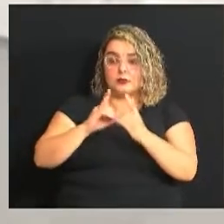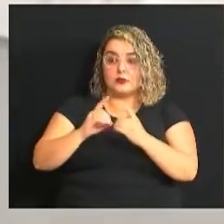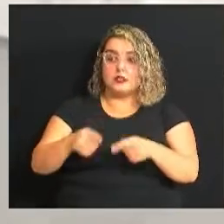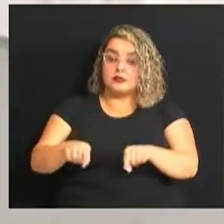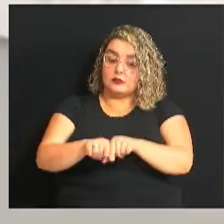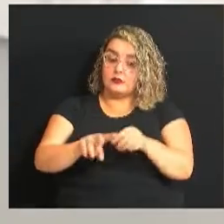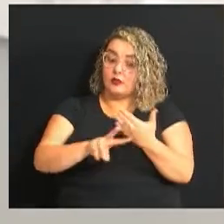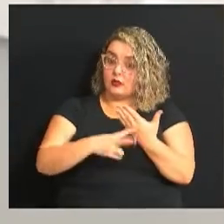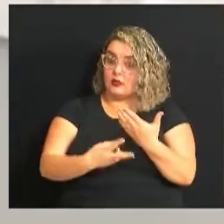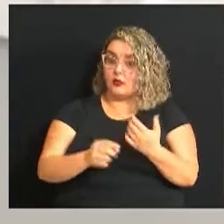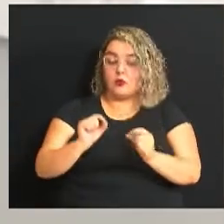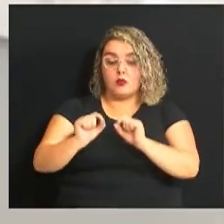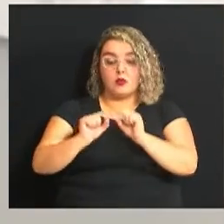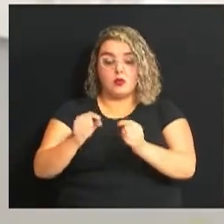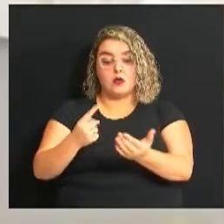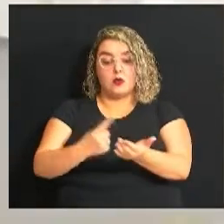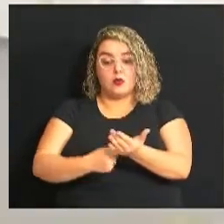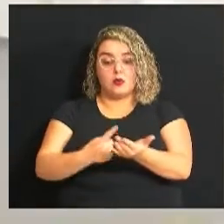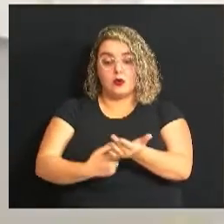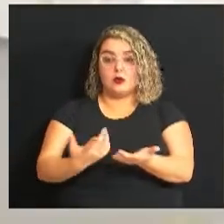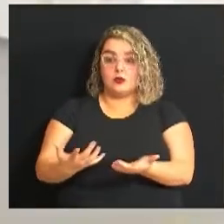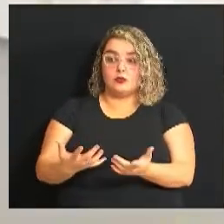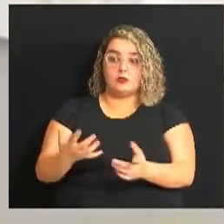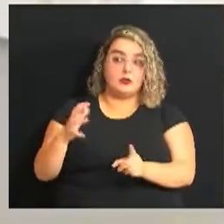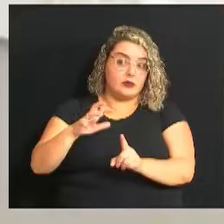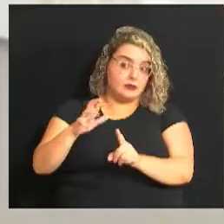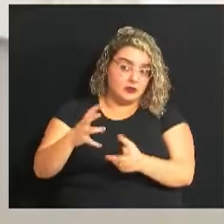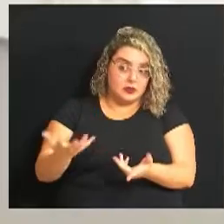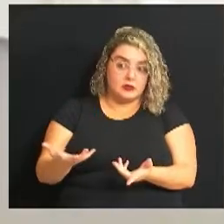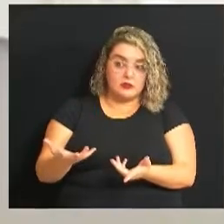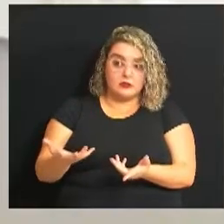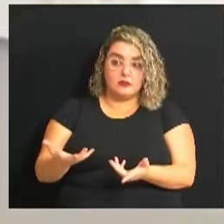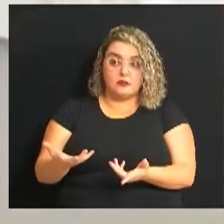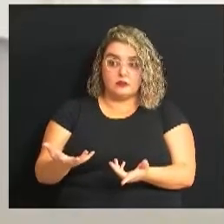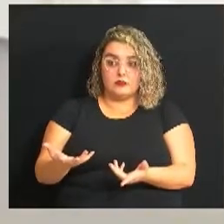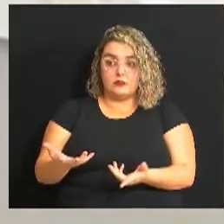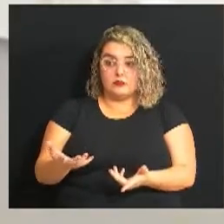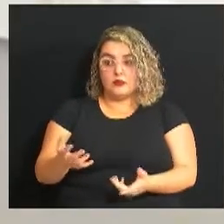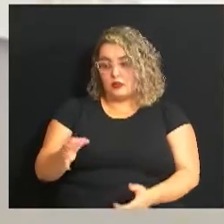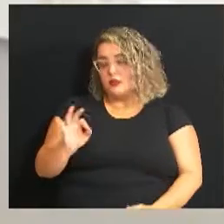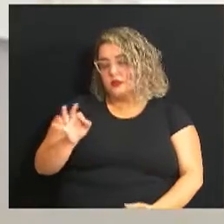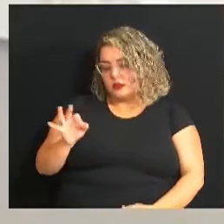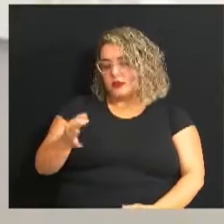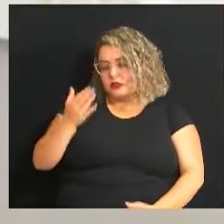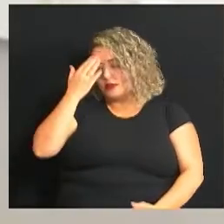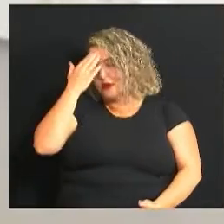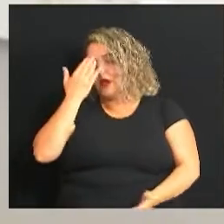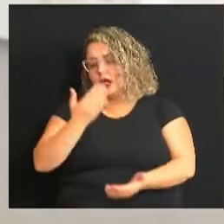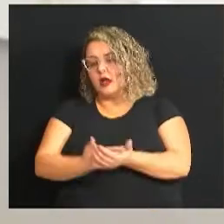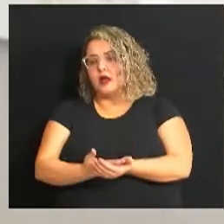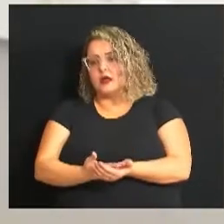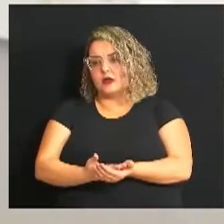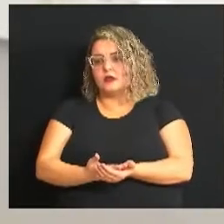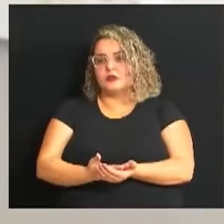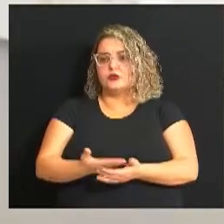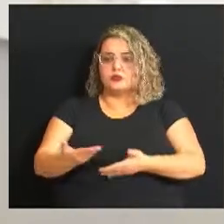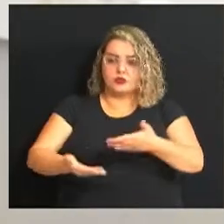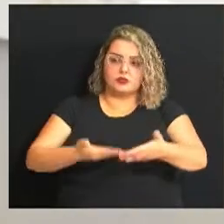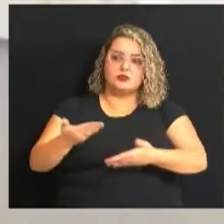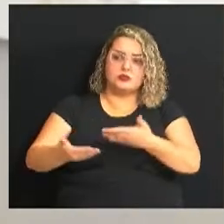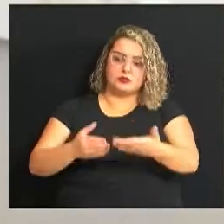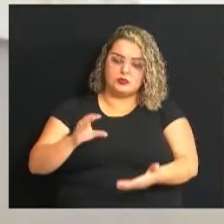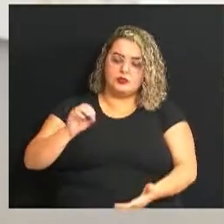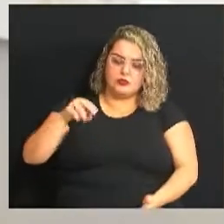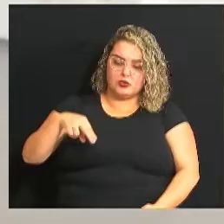esse acordo, né, em que ele vai implicar, enfim. Mas eu com certeza, eu acredito muito nos serviços de conciliação. Eu acho que